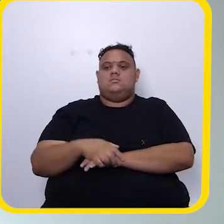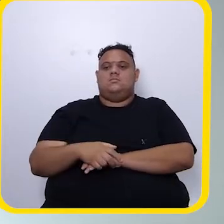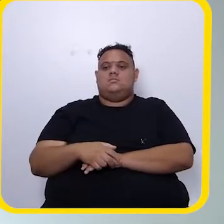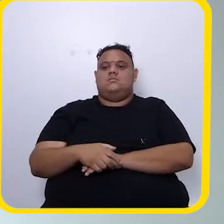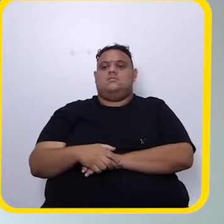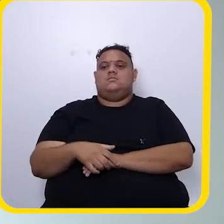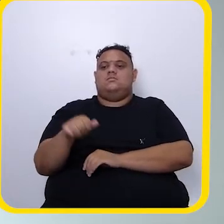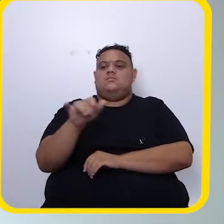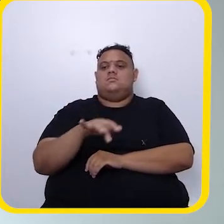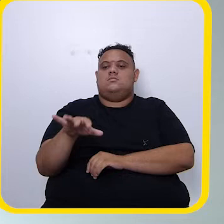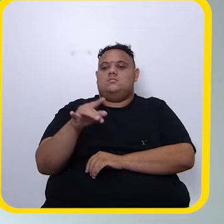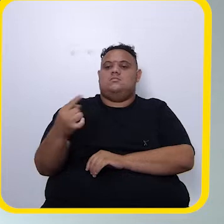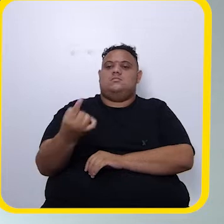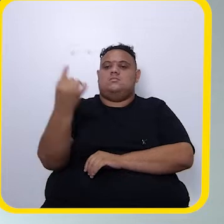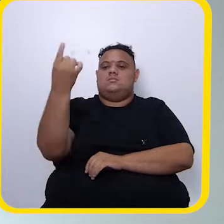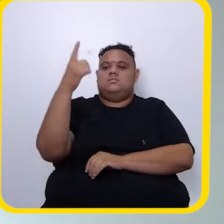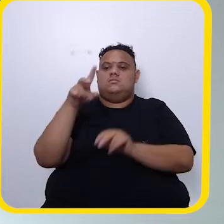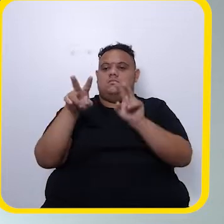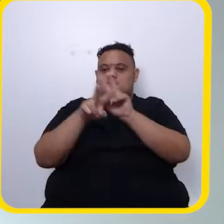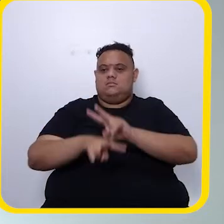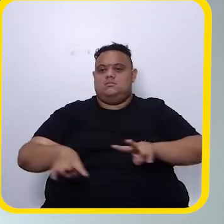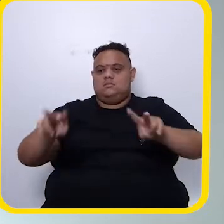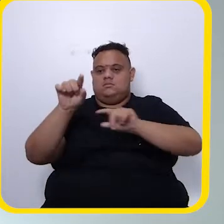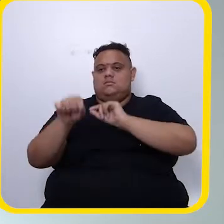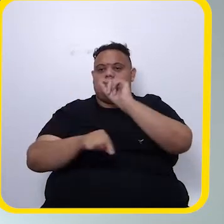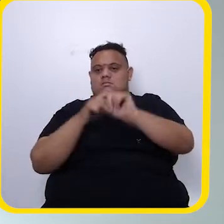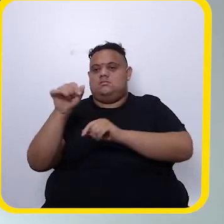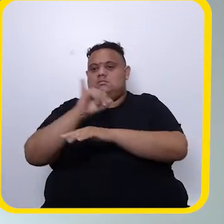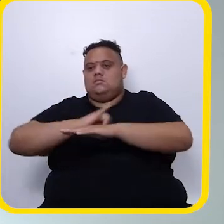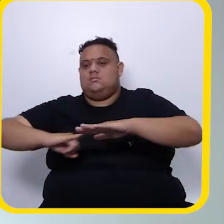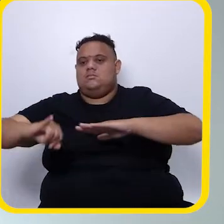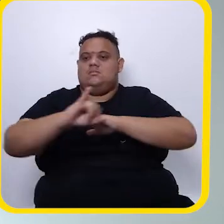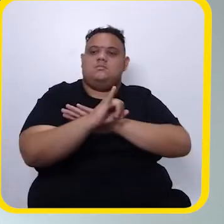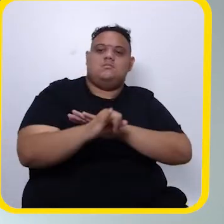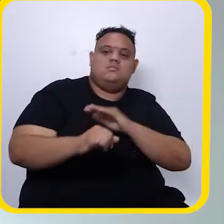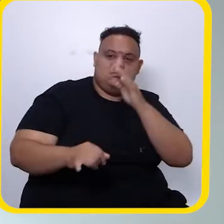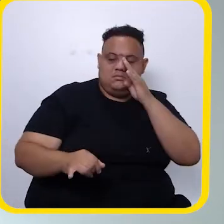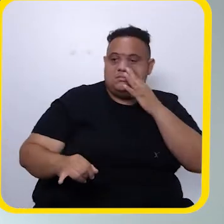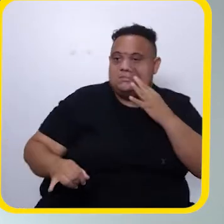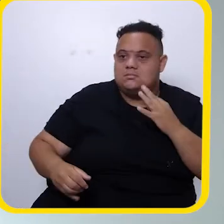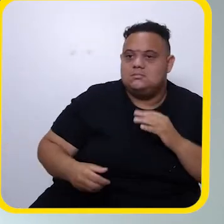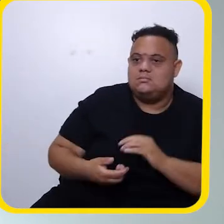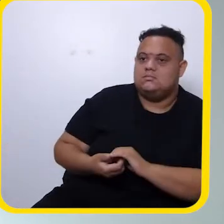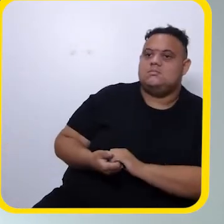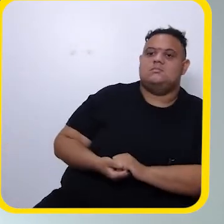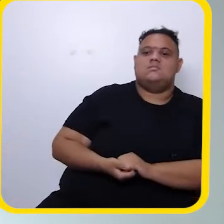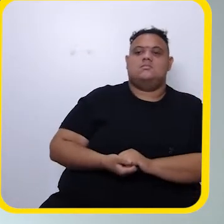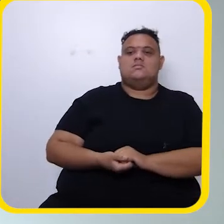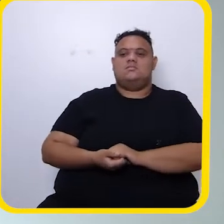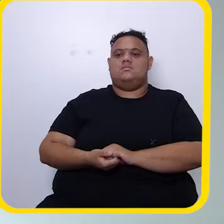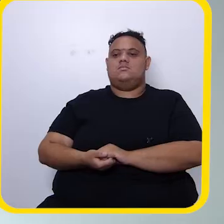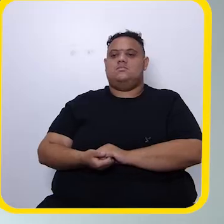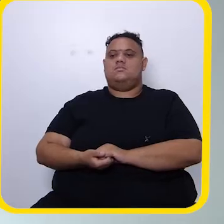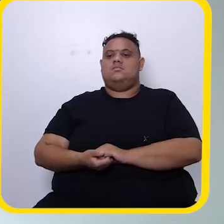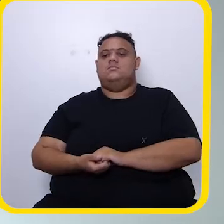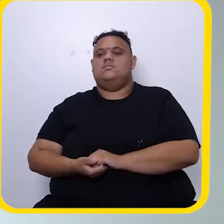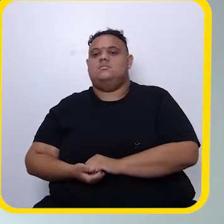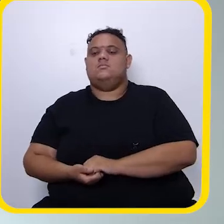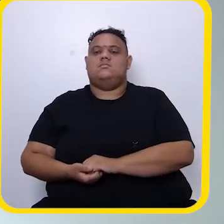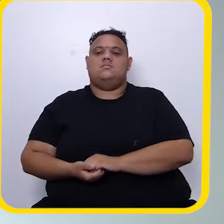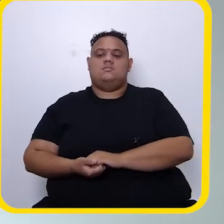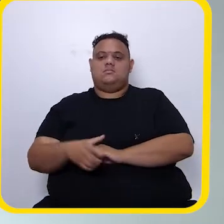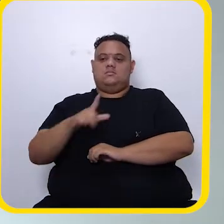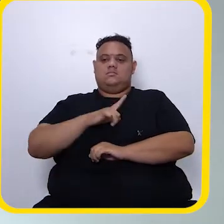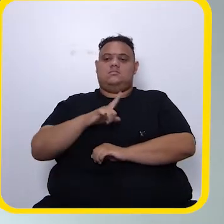altitudes, né, as áreas mais altas vocês vão observar que estão lá na ilha, né, que de um lado dessa ilha está a